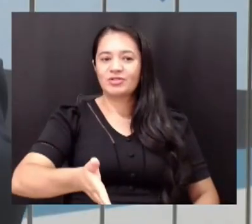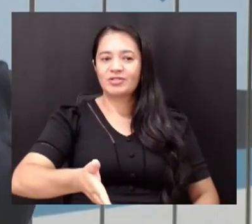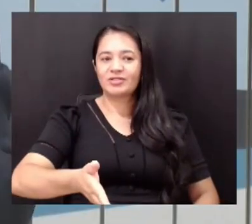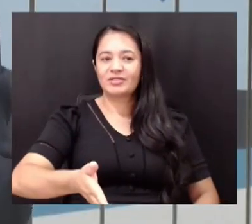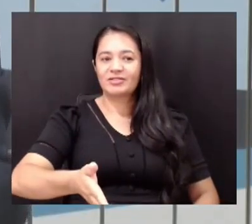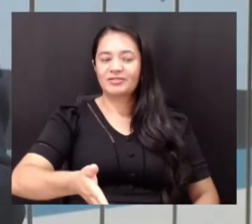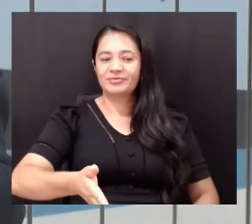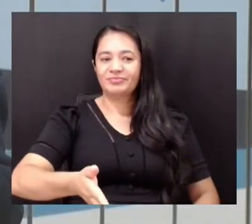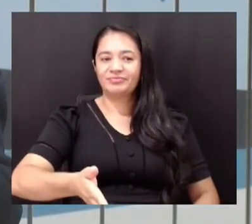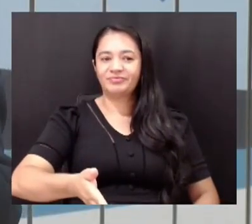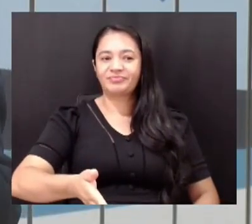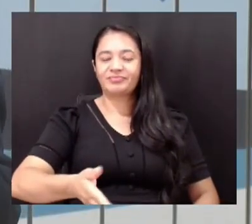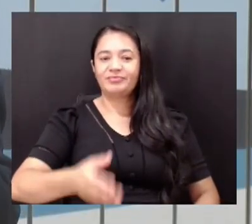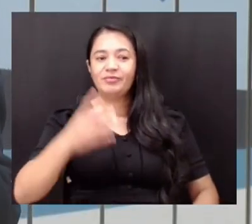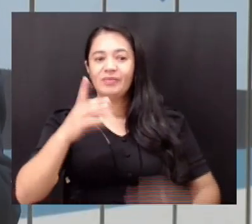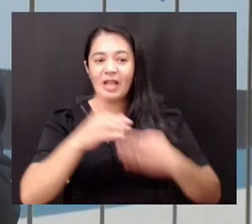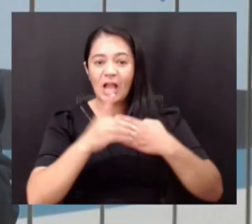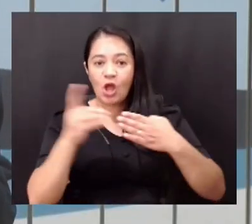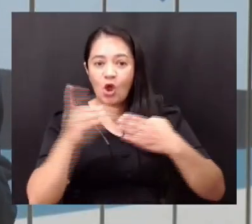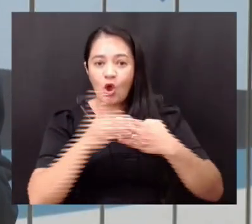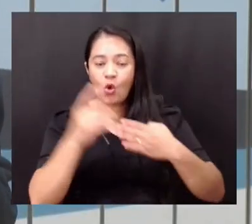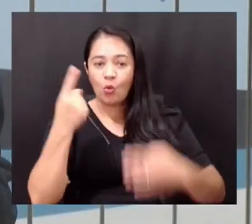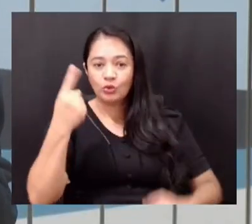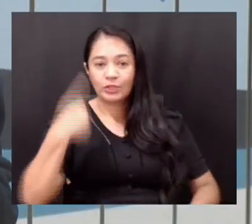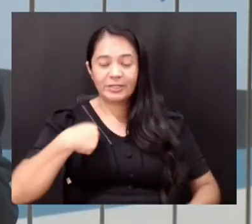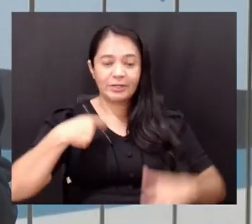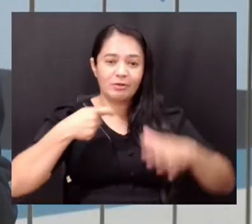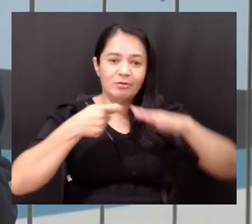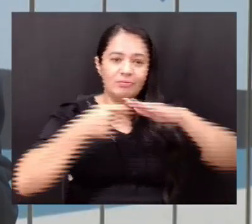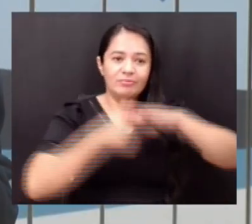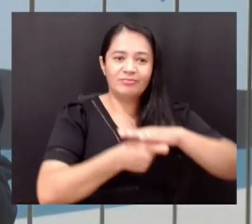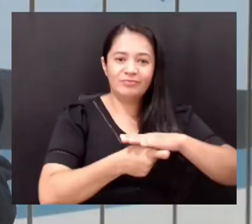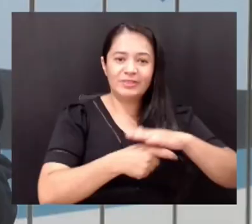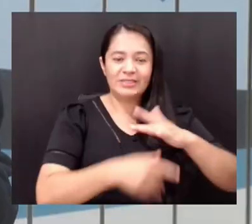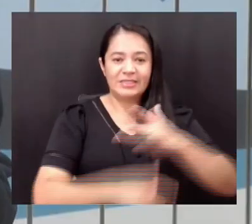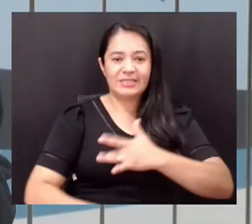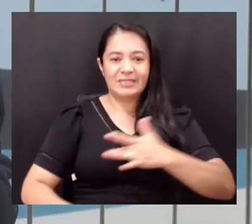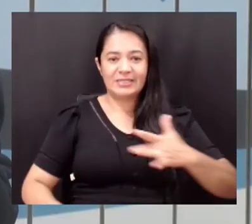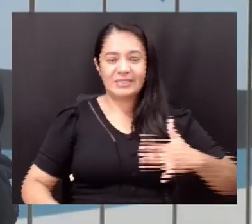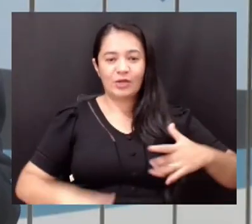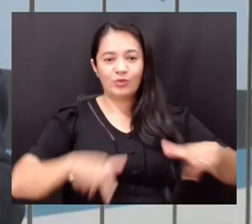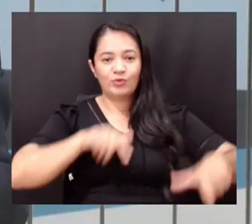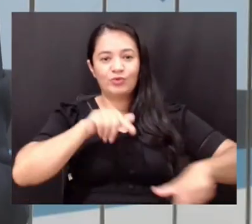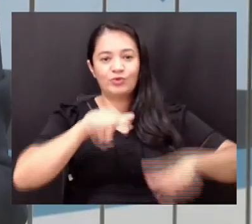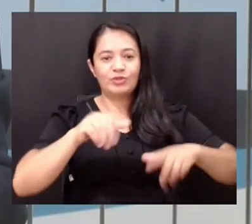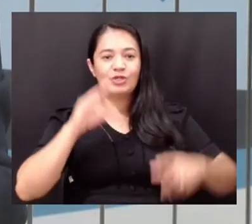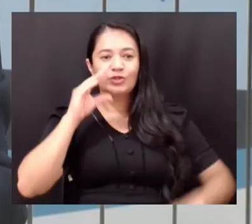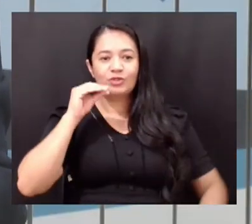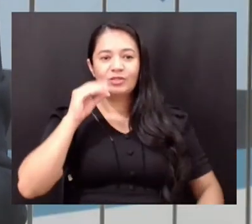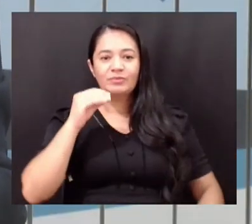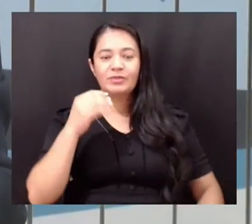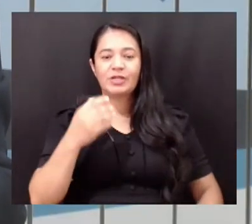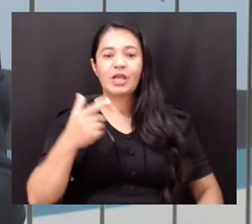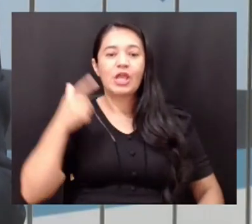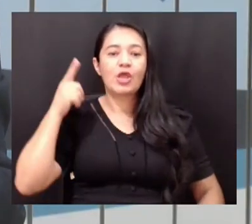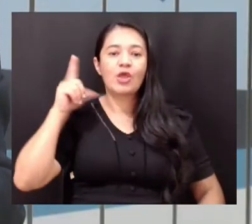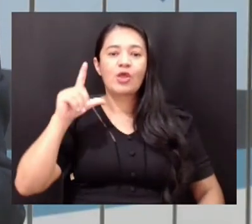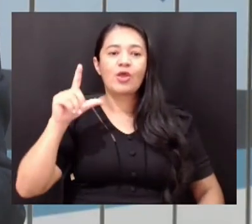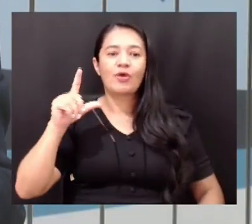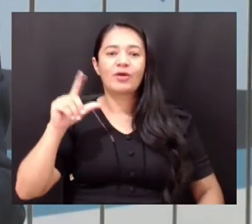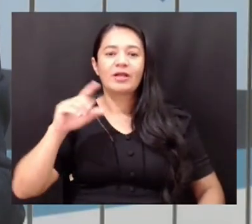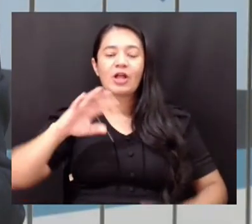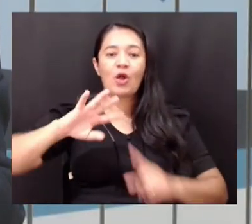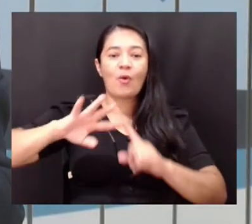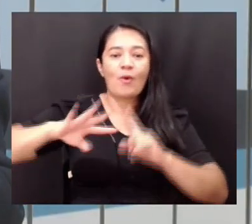a cada dólar que eu invisto em saúde do trabalhador, eu ganho de 4 a 5 dólares a